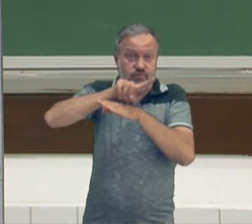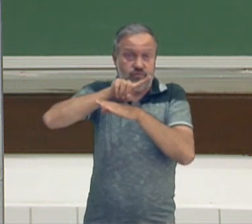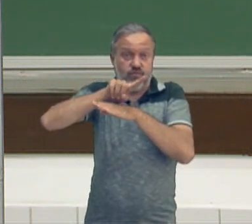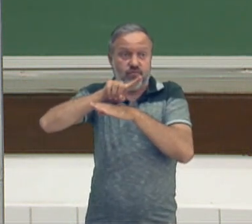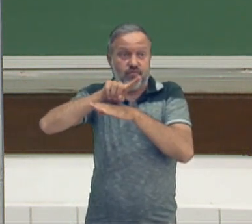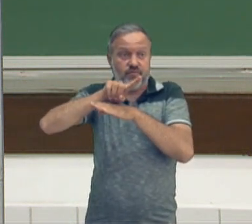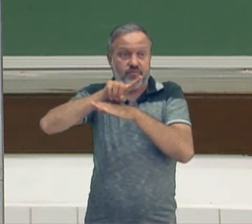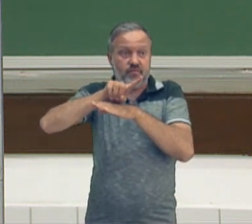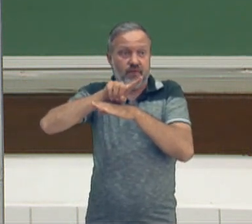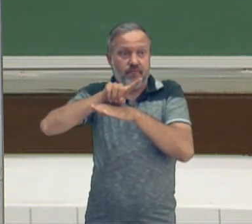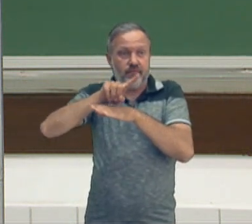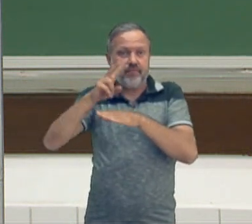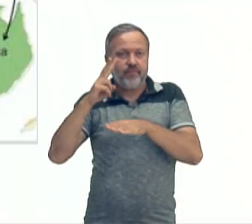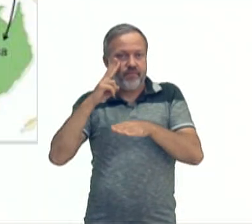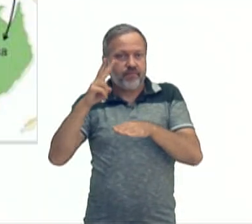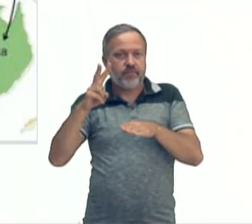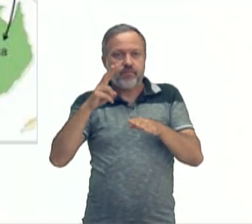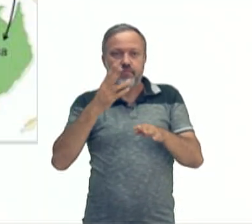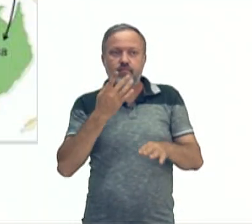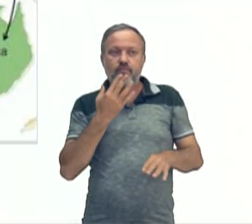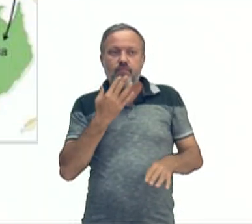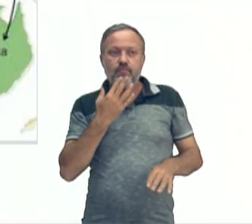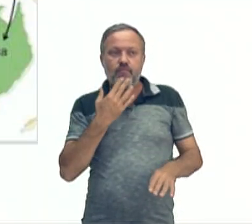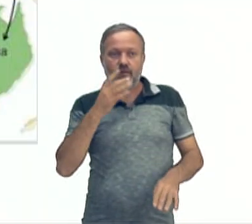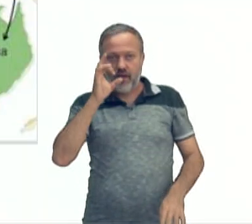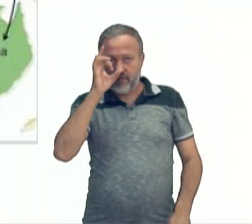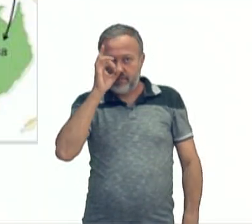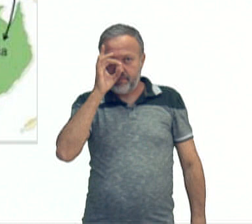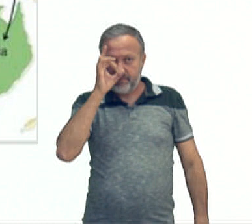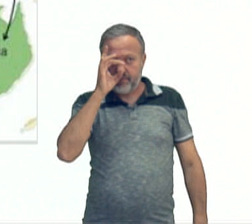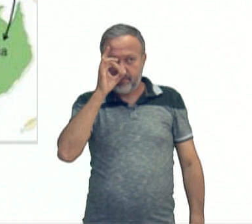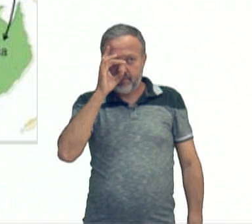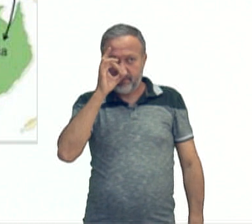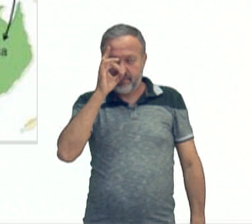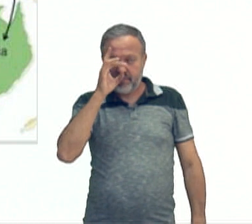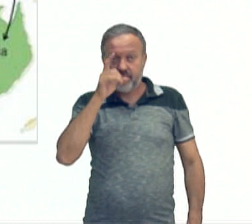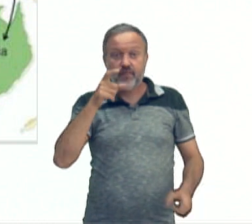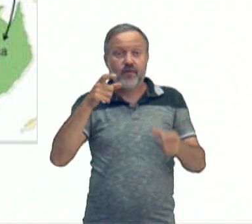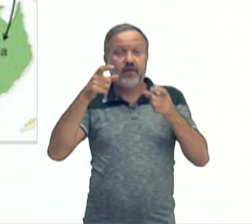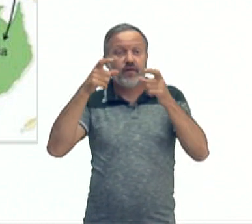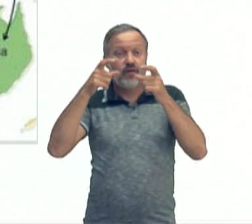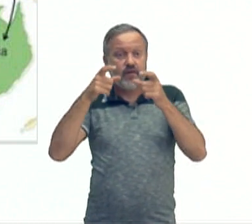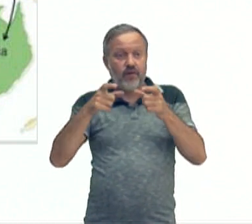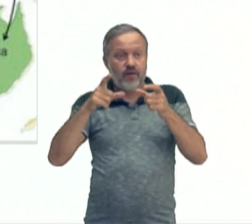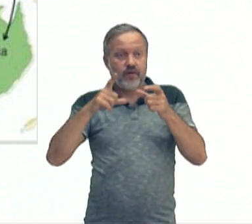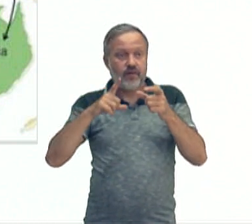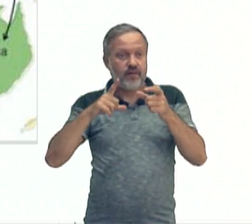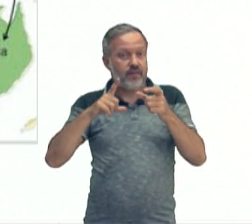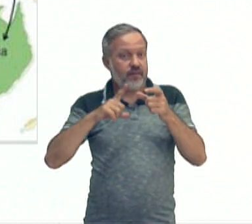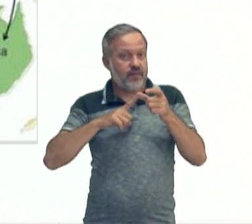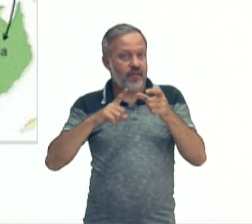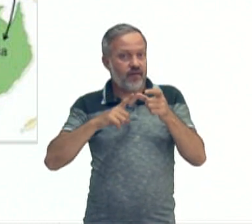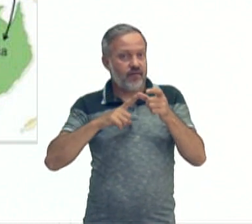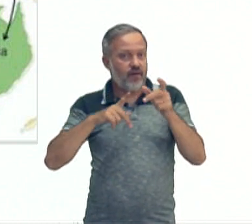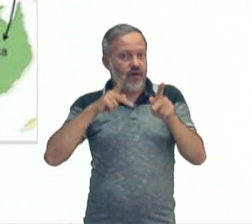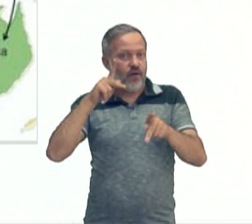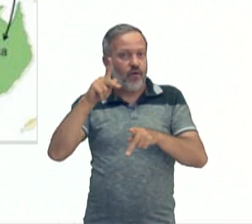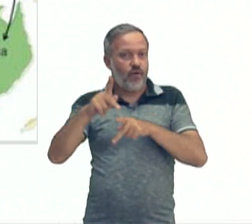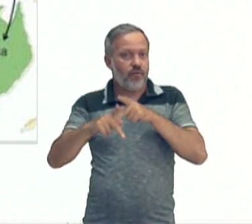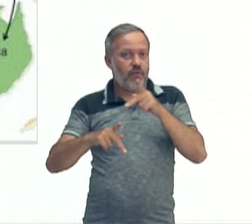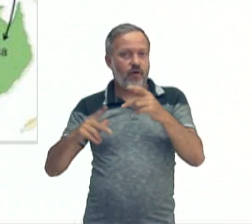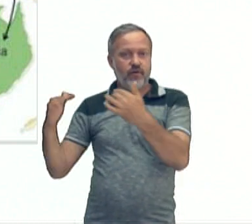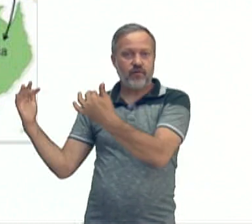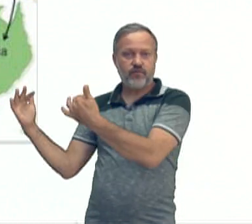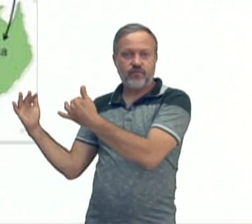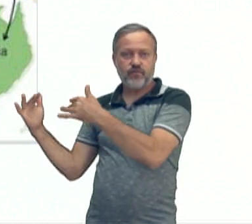né, que está pintado em verde aí para você, que seriam as principais regiões de destino desses movimentos